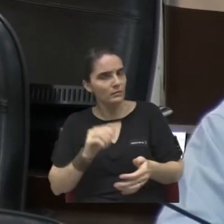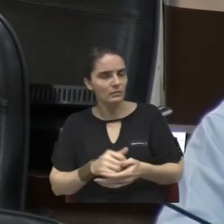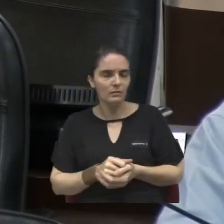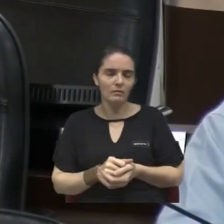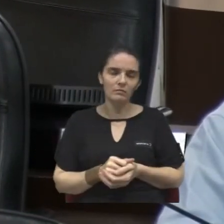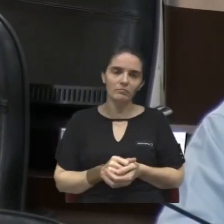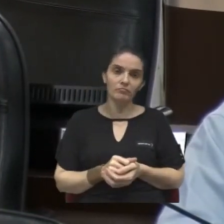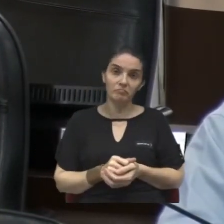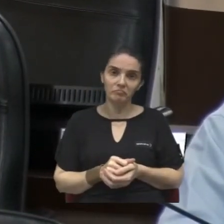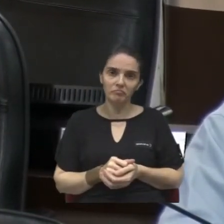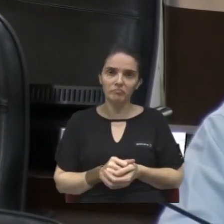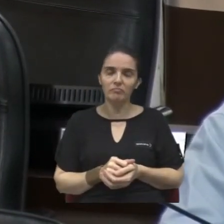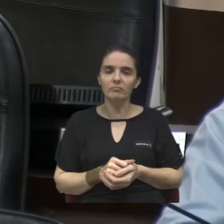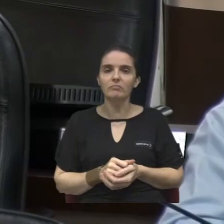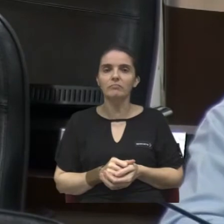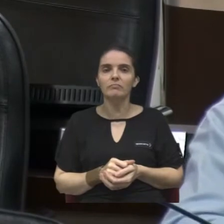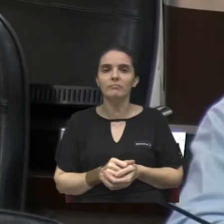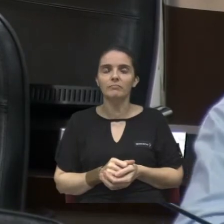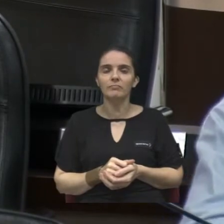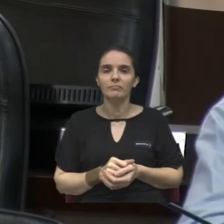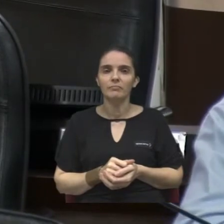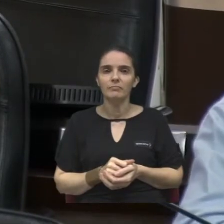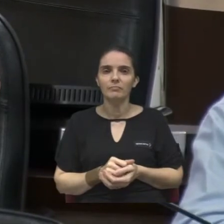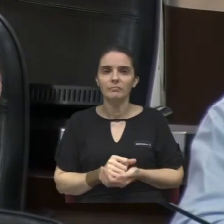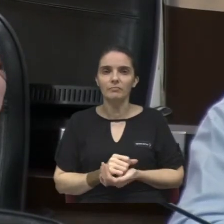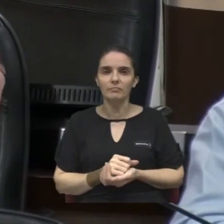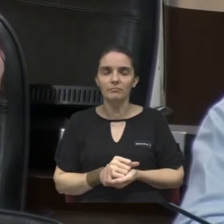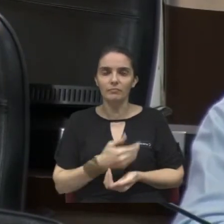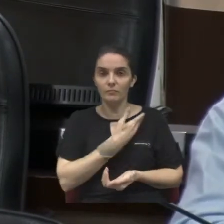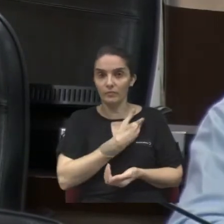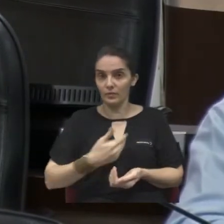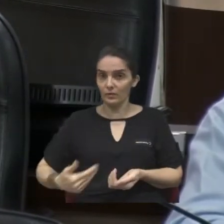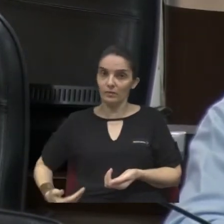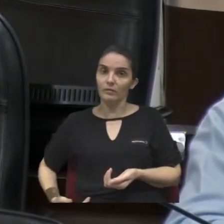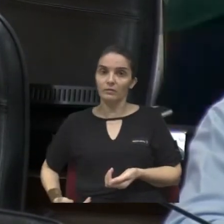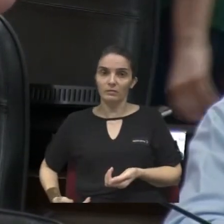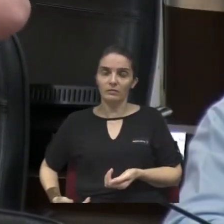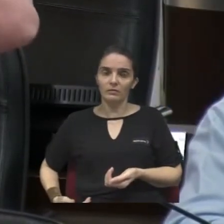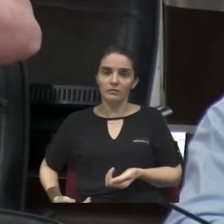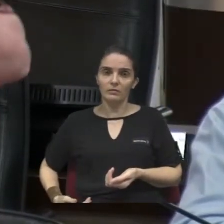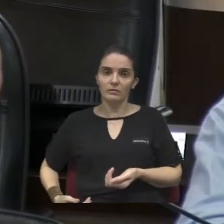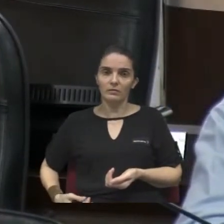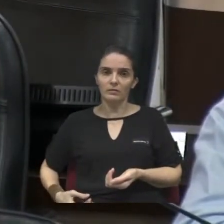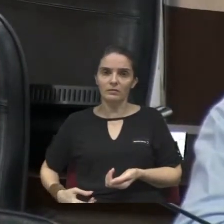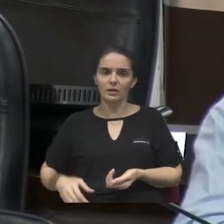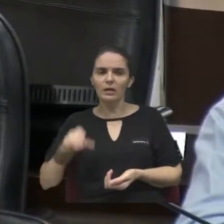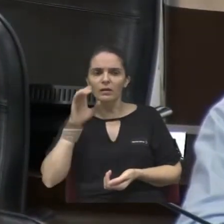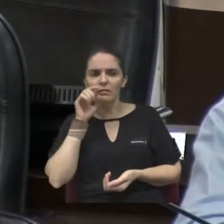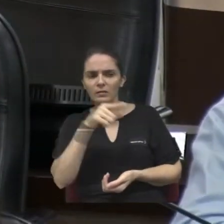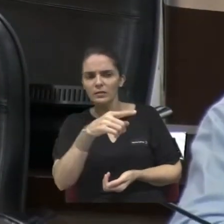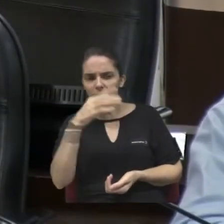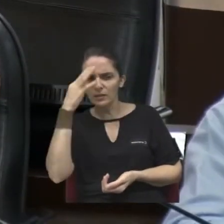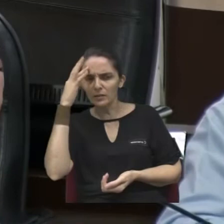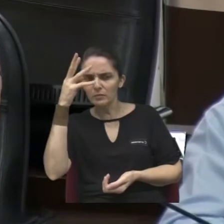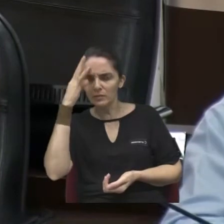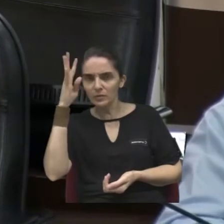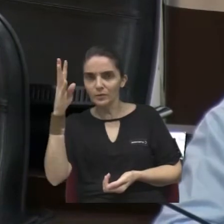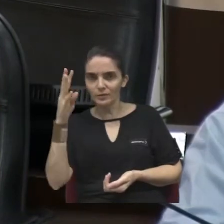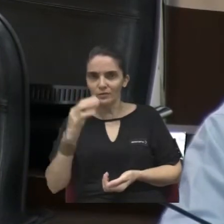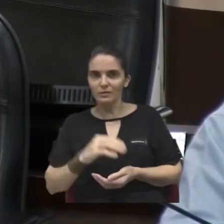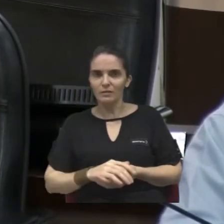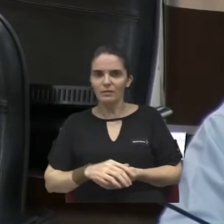gente trata o poder público, seria, inclusive eu falei para ele, você já imaginou, lembra que eu falei, já imaginou